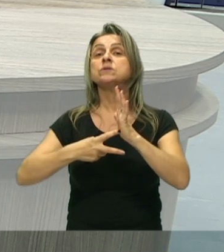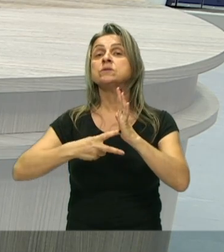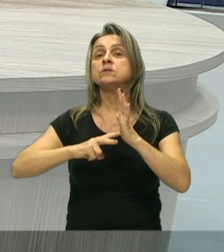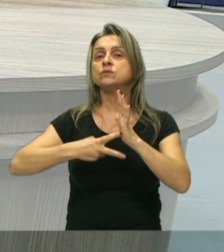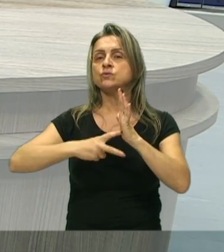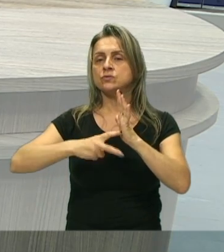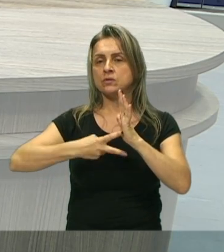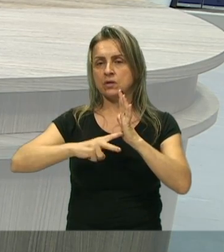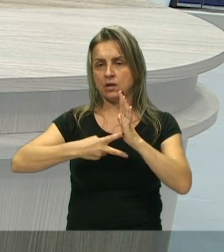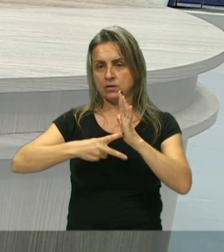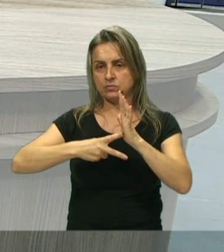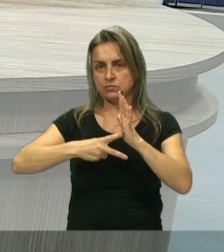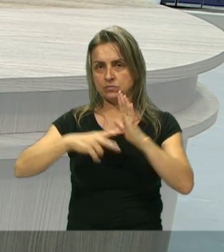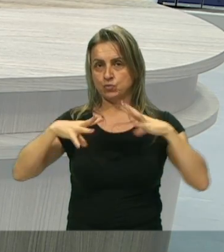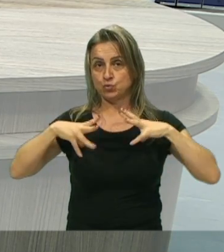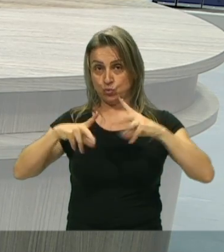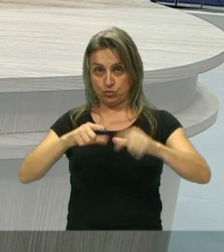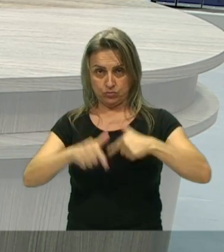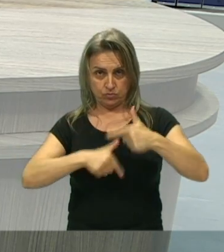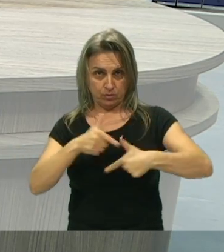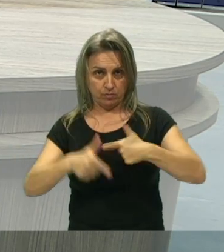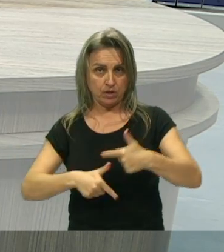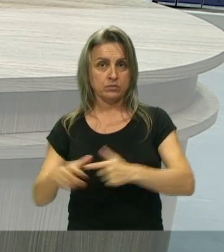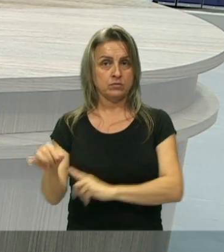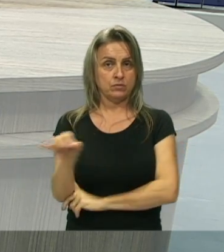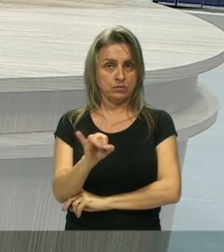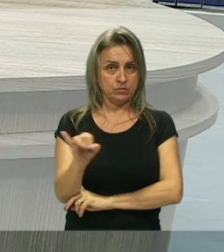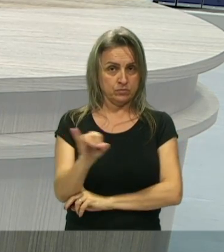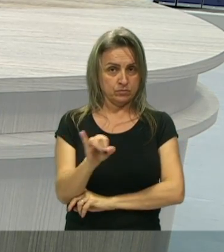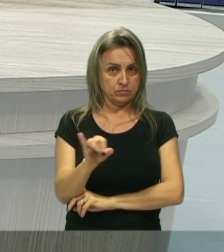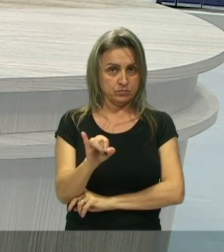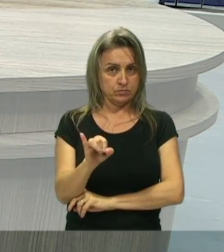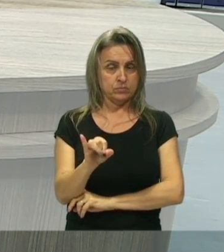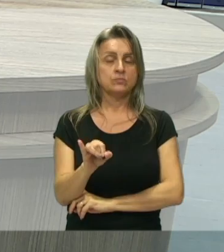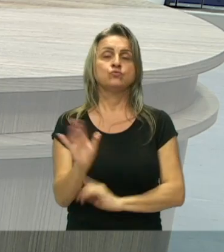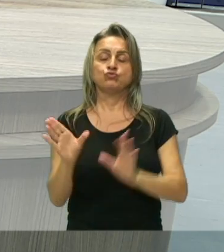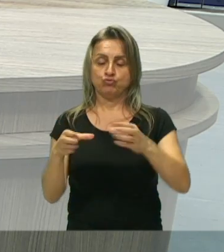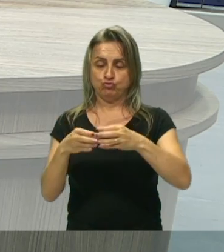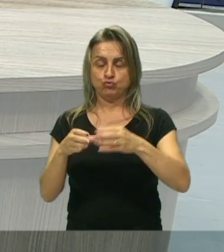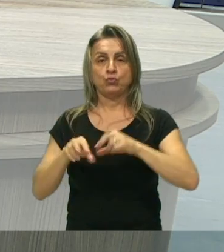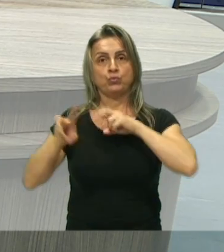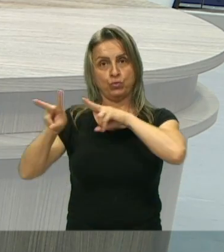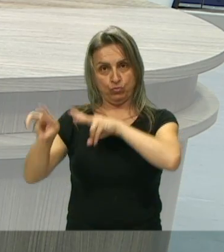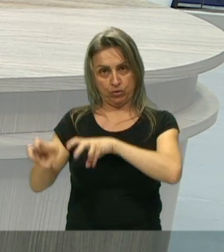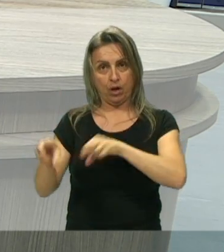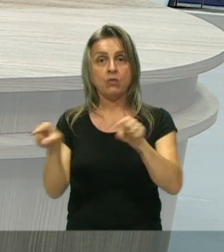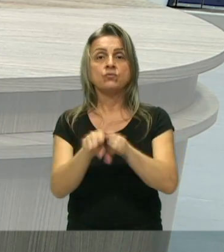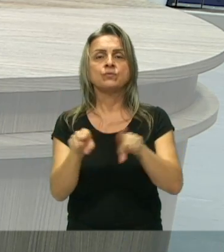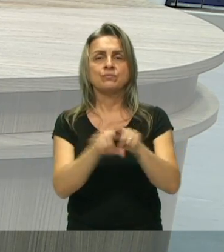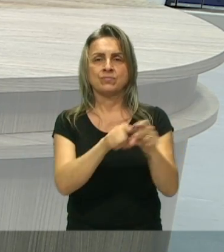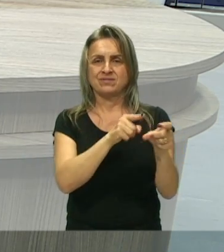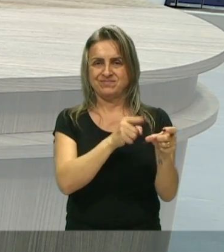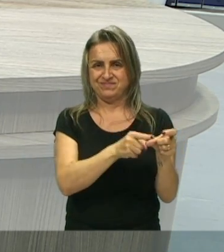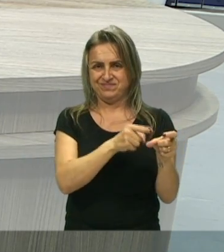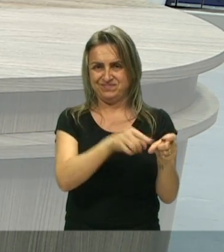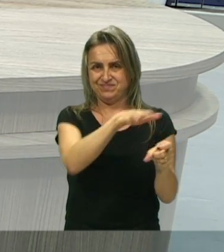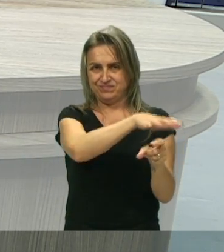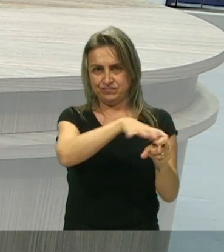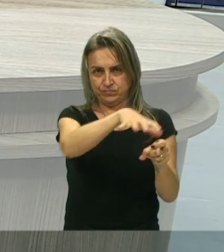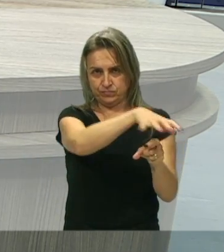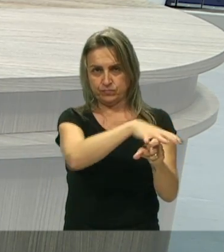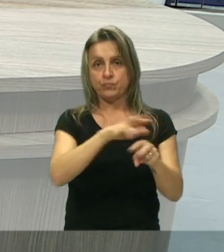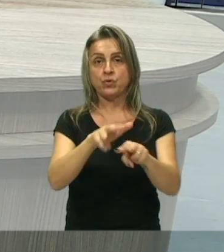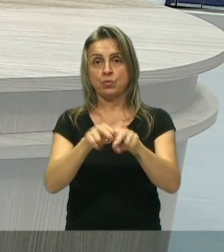de Itajaí. Trabalhadores do meio rural e do meio urbano. Isso. Então, por isso, os sindicatos estão